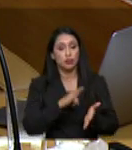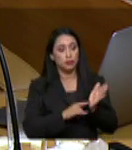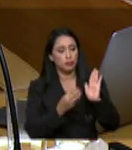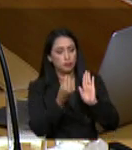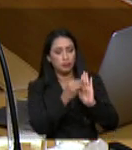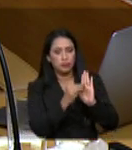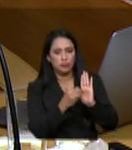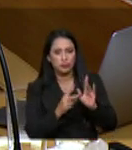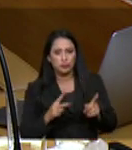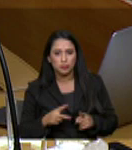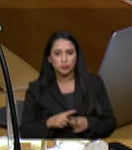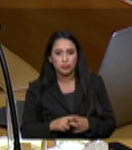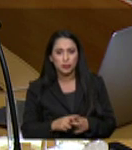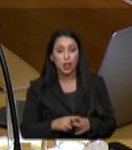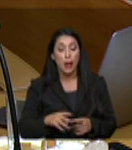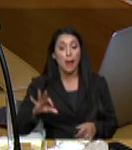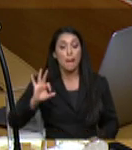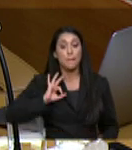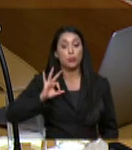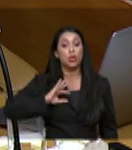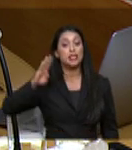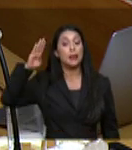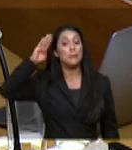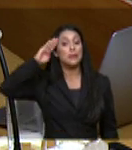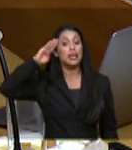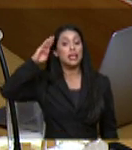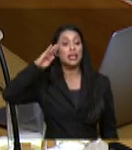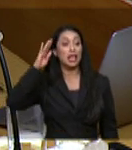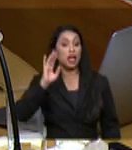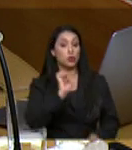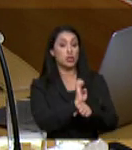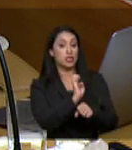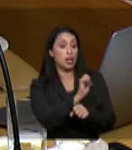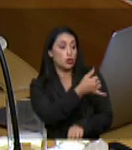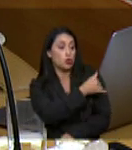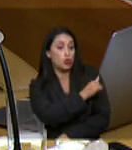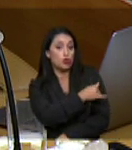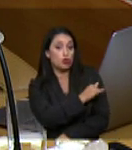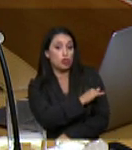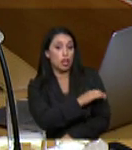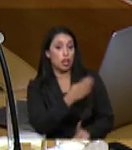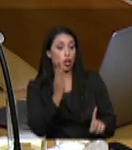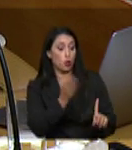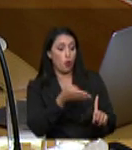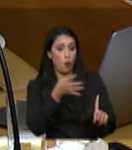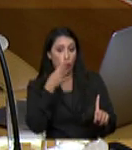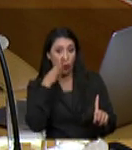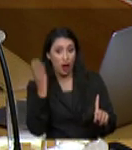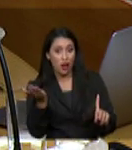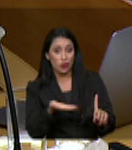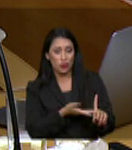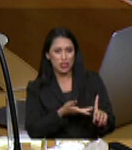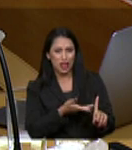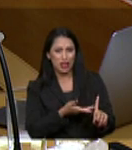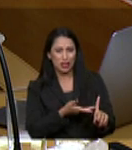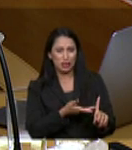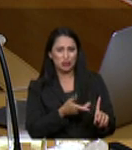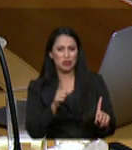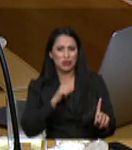disciplinar reservado da Polícia Militar do Rio o acusado praticou numerosas